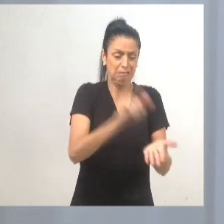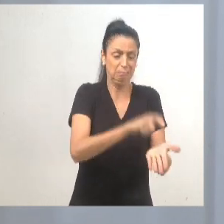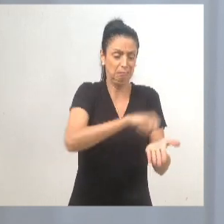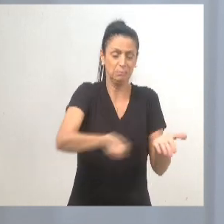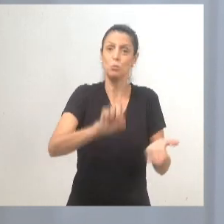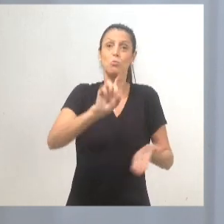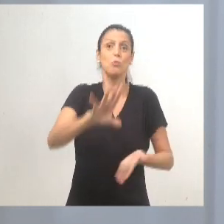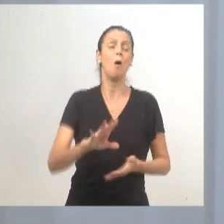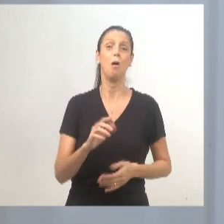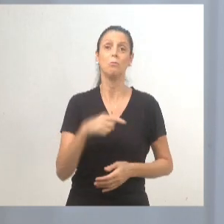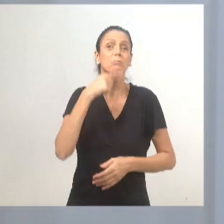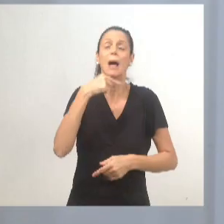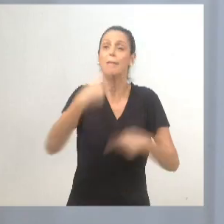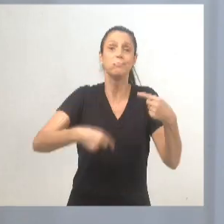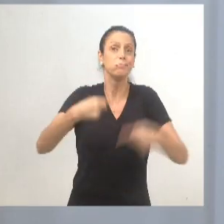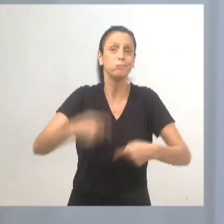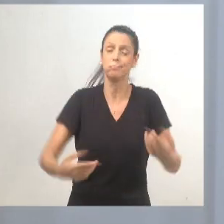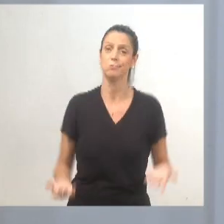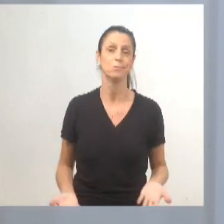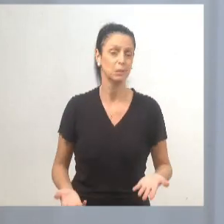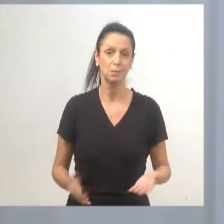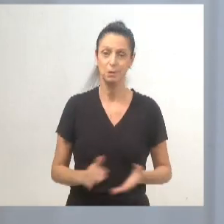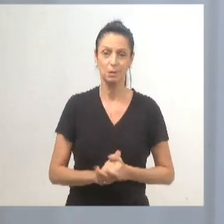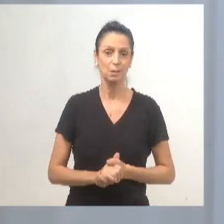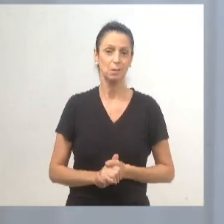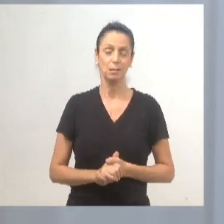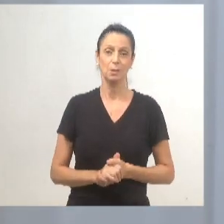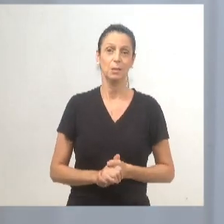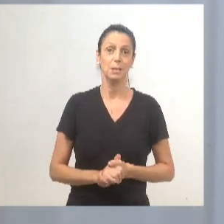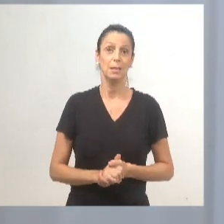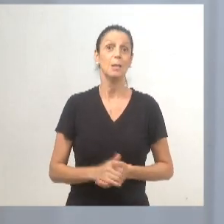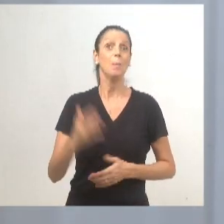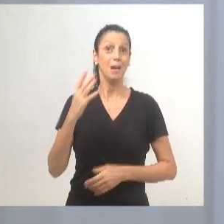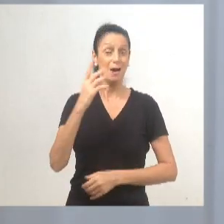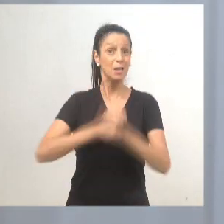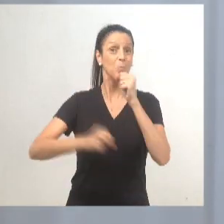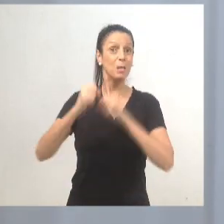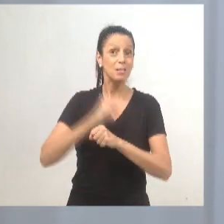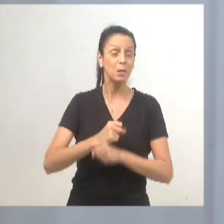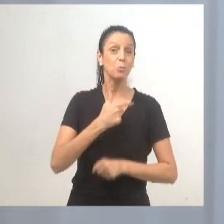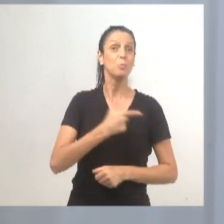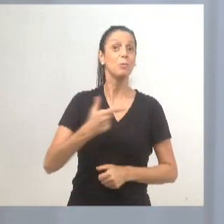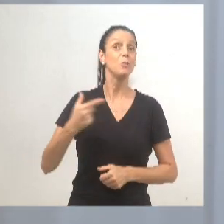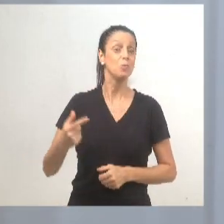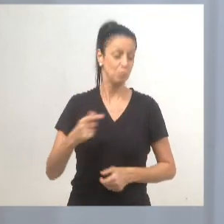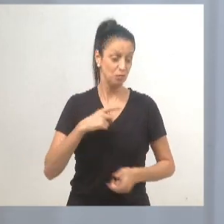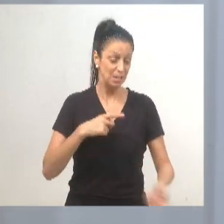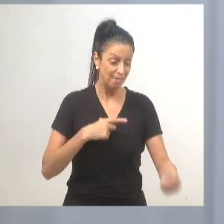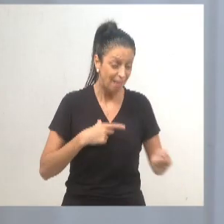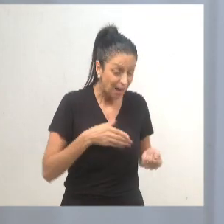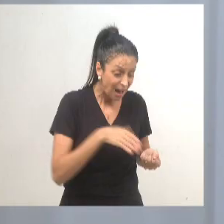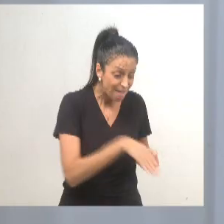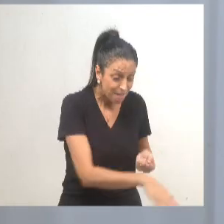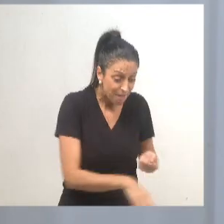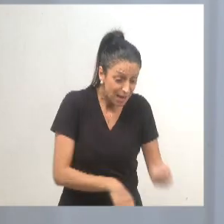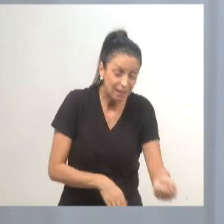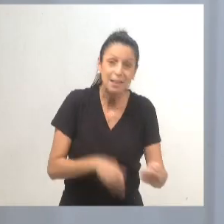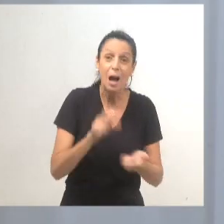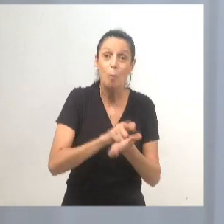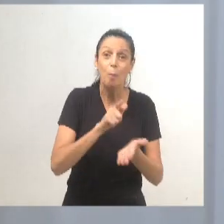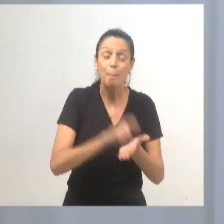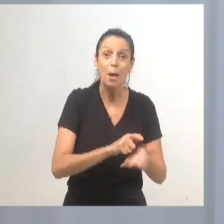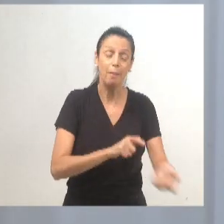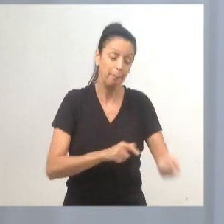restando o último ato, que era a sua assinatura, na gaveta, desde 2022. Então é isso que a